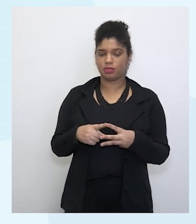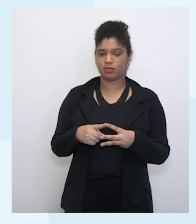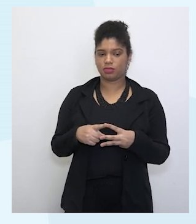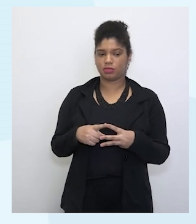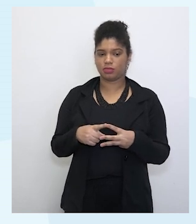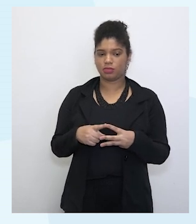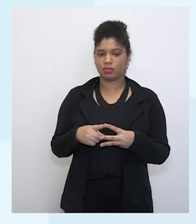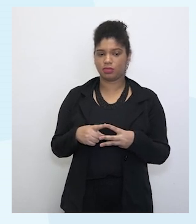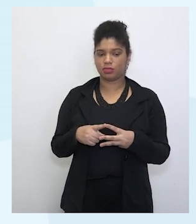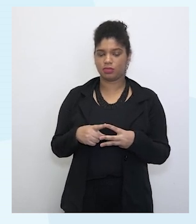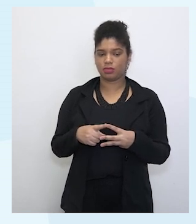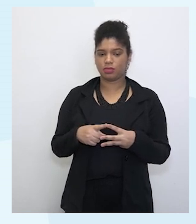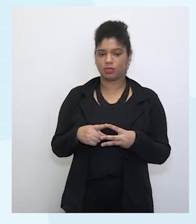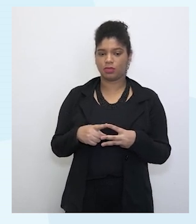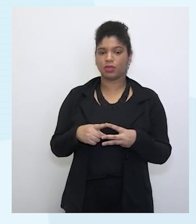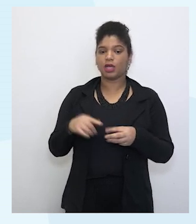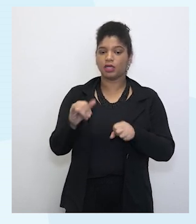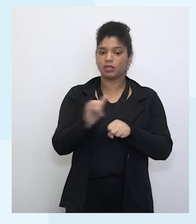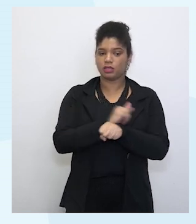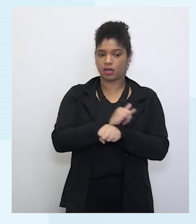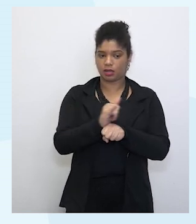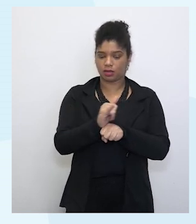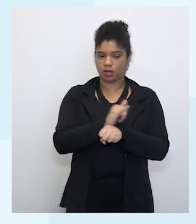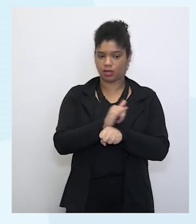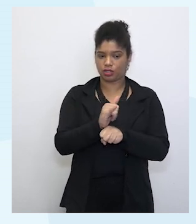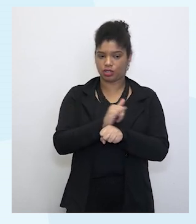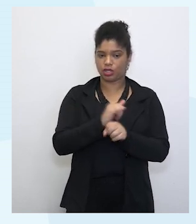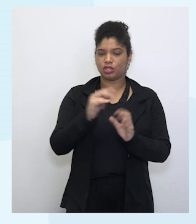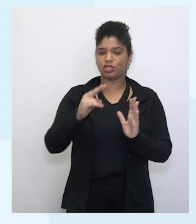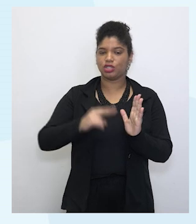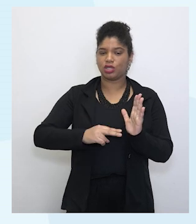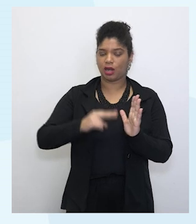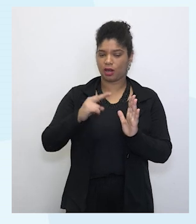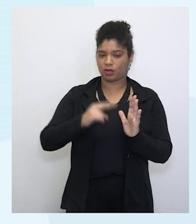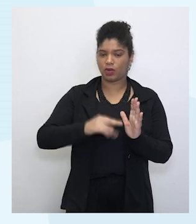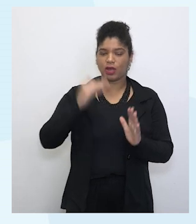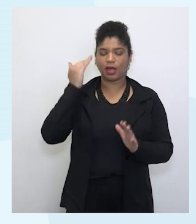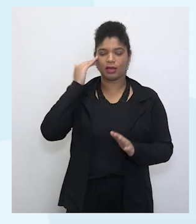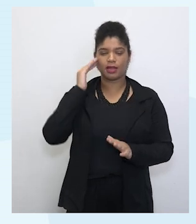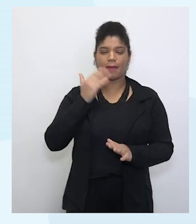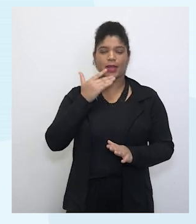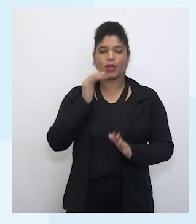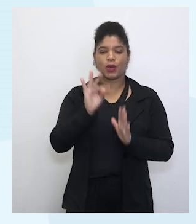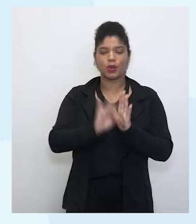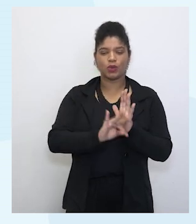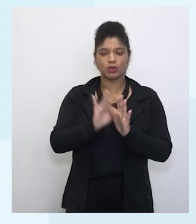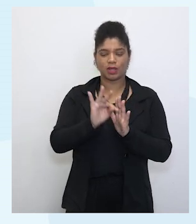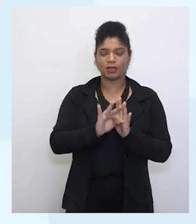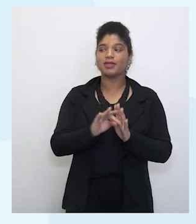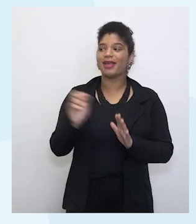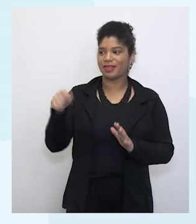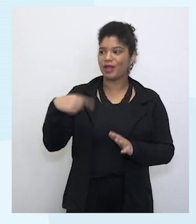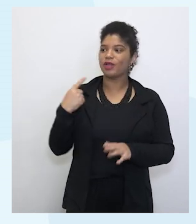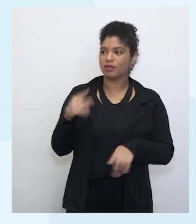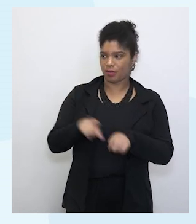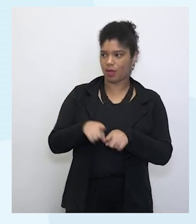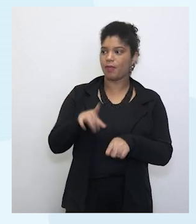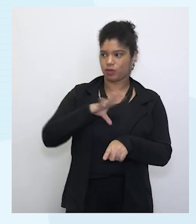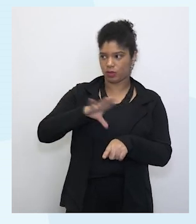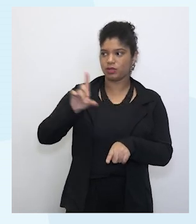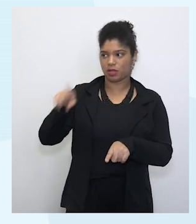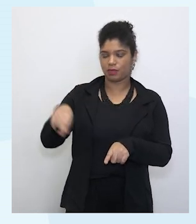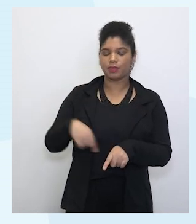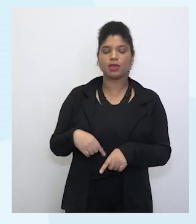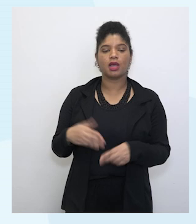the text. O uso da estratégia de leituras para entender o texto. E é legal porque a gente usa isso em português também, não é não?